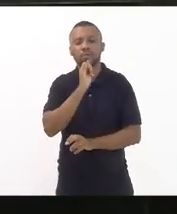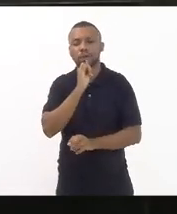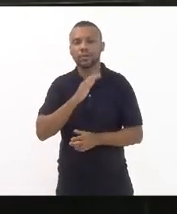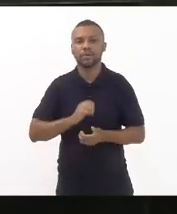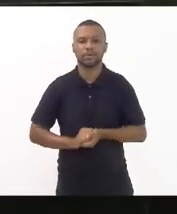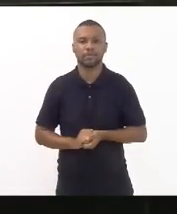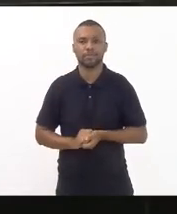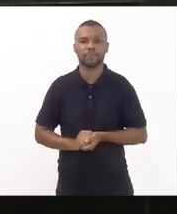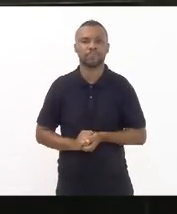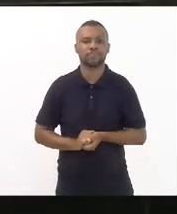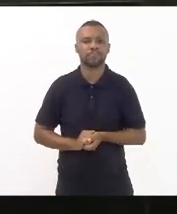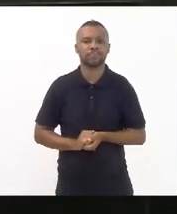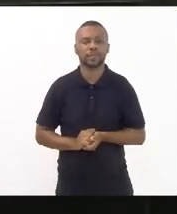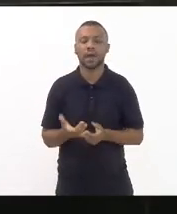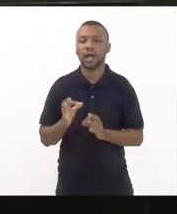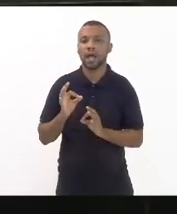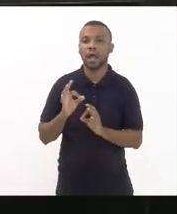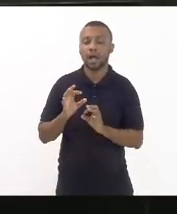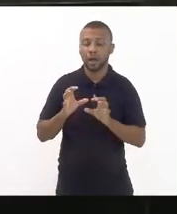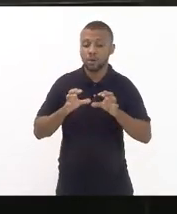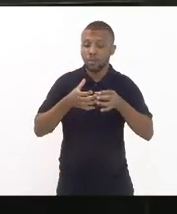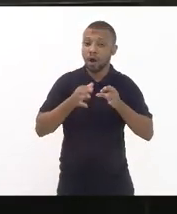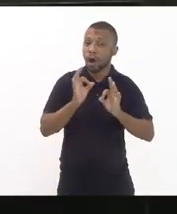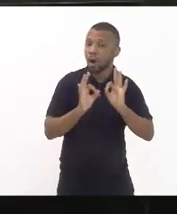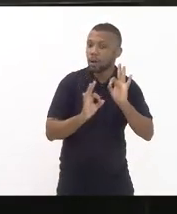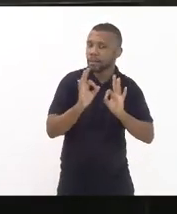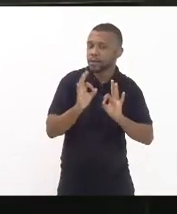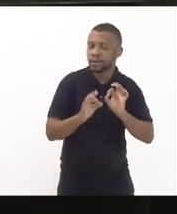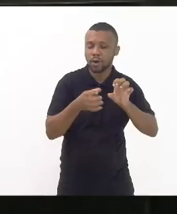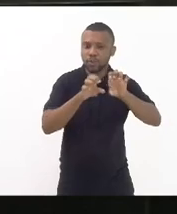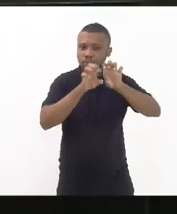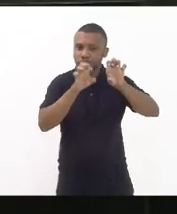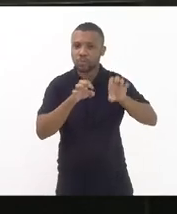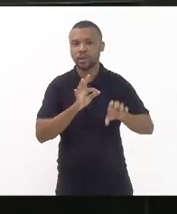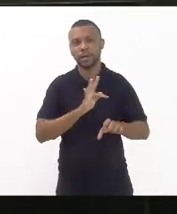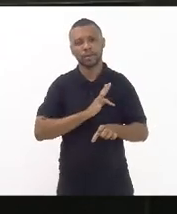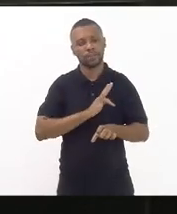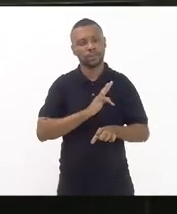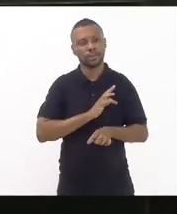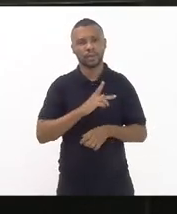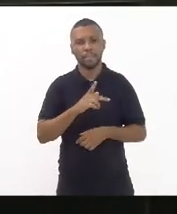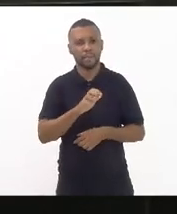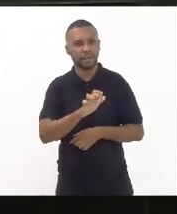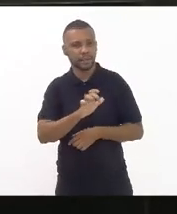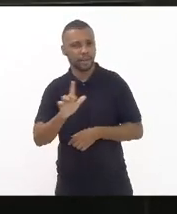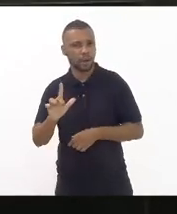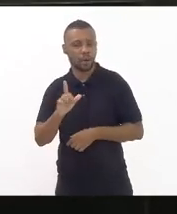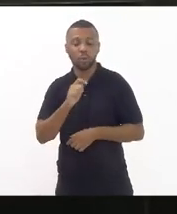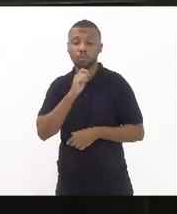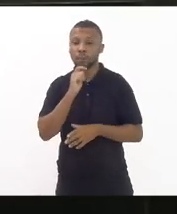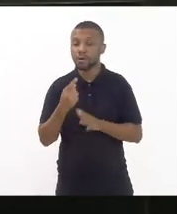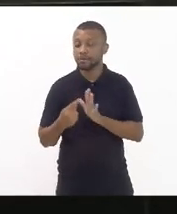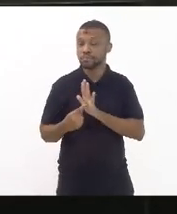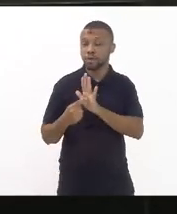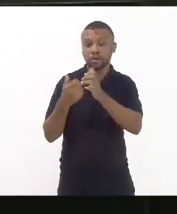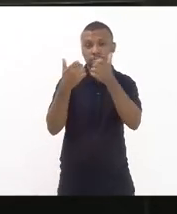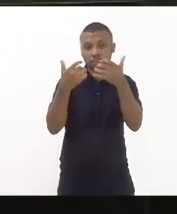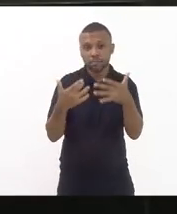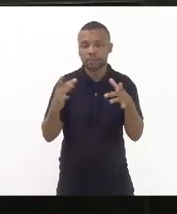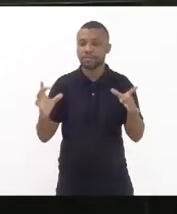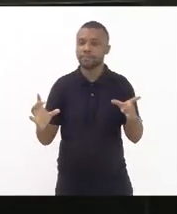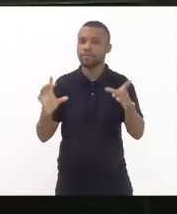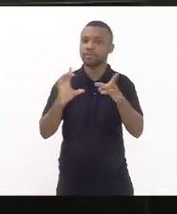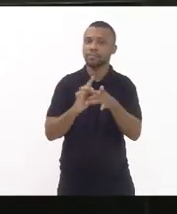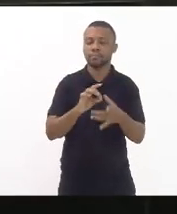a estrutura e organização da Polícia Penal. Não está definido no projeto, expressamente, que será